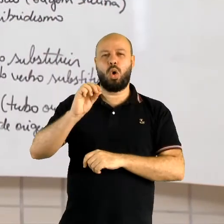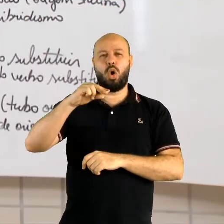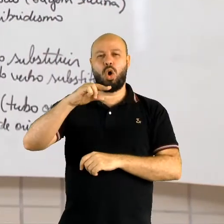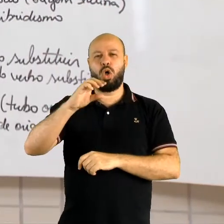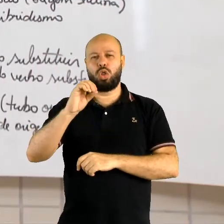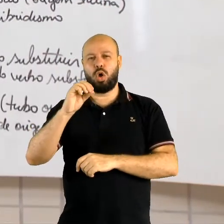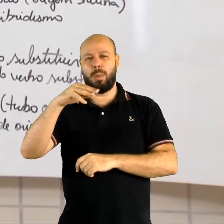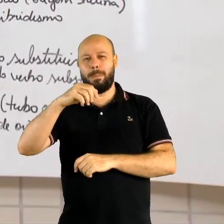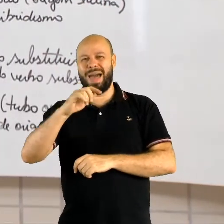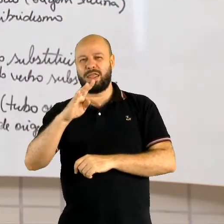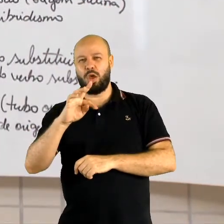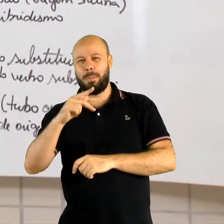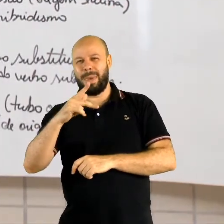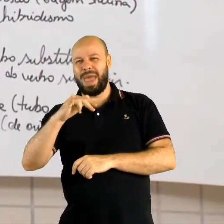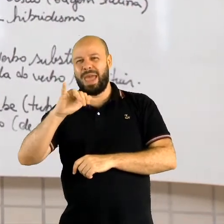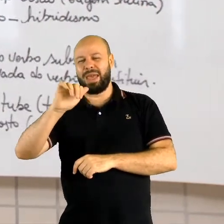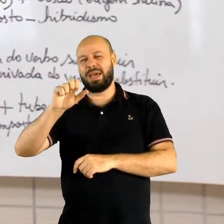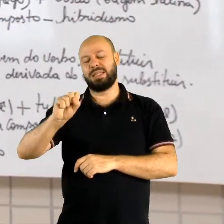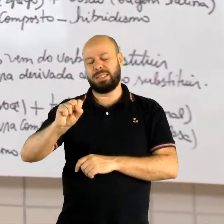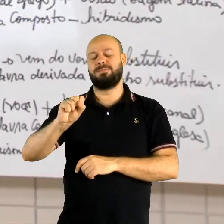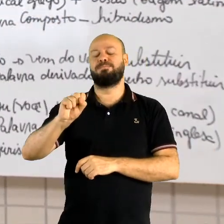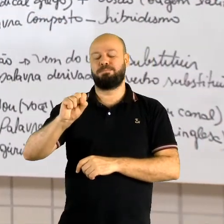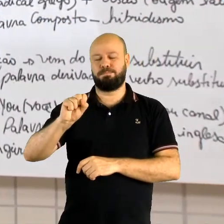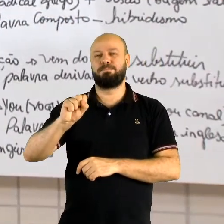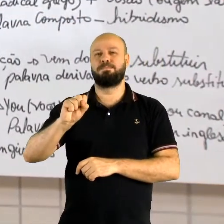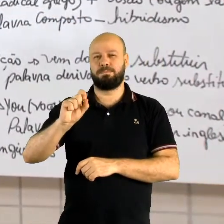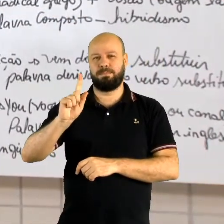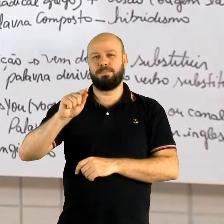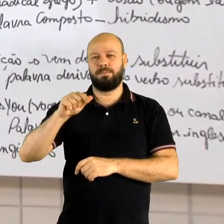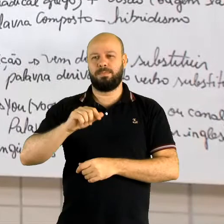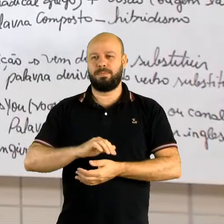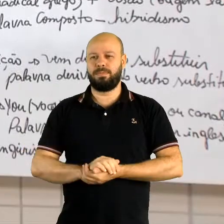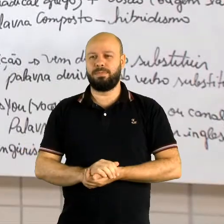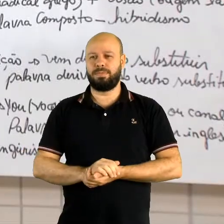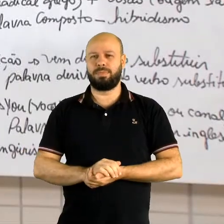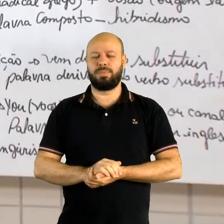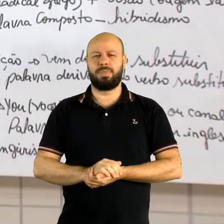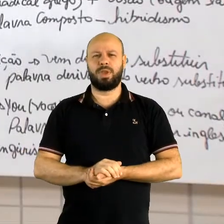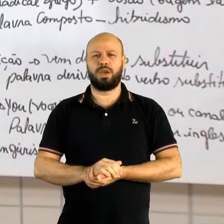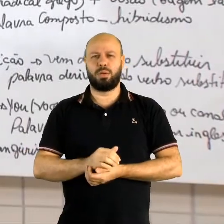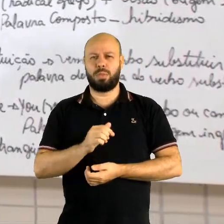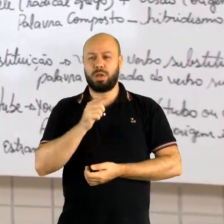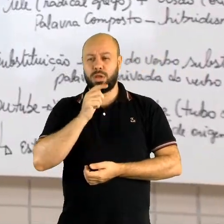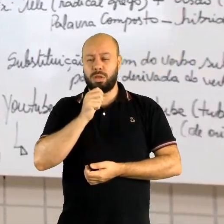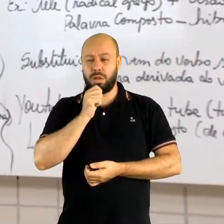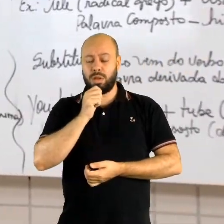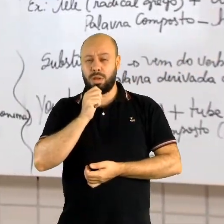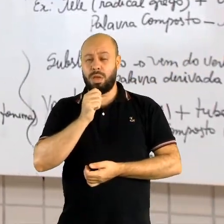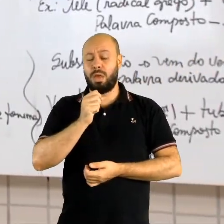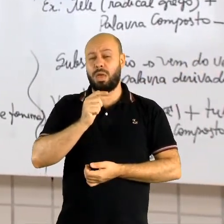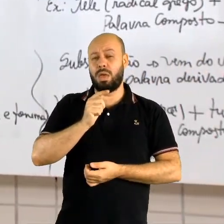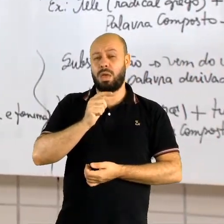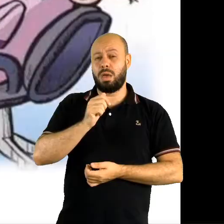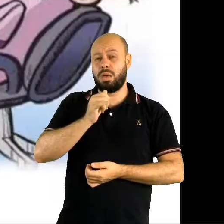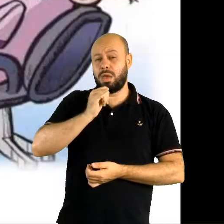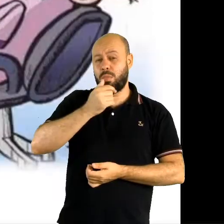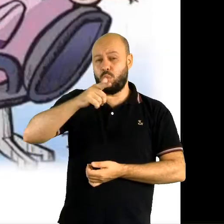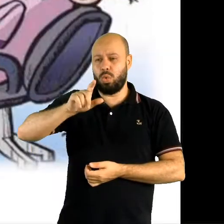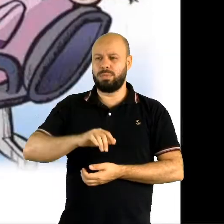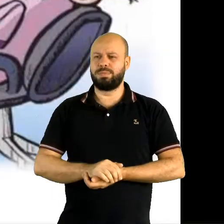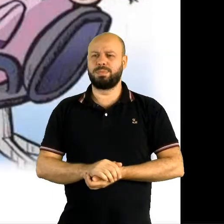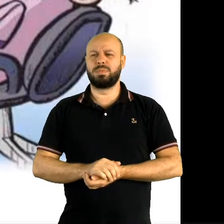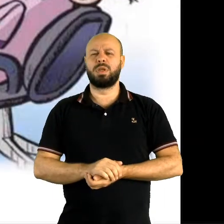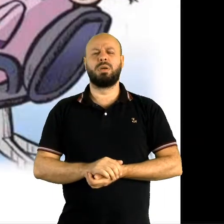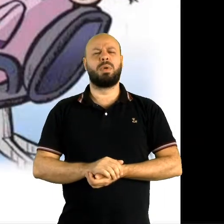Onomatopeia, um exemplo de onomatopeia. A televisão, né, que o YouTube veio substituir